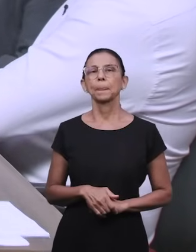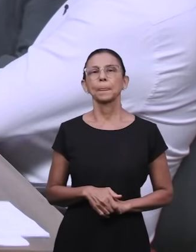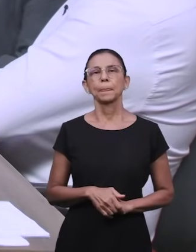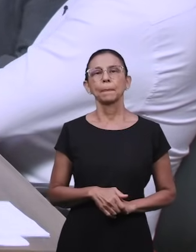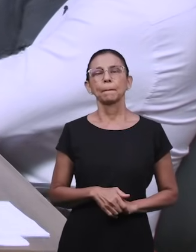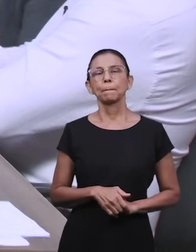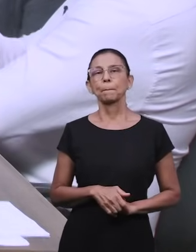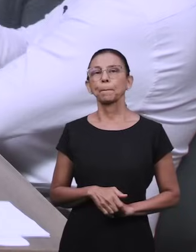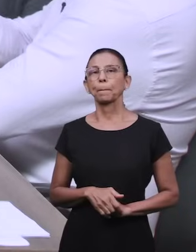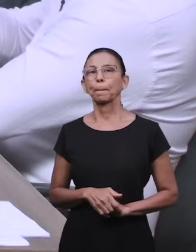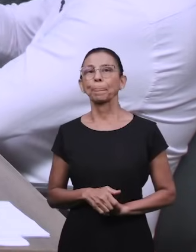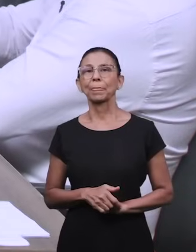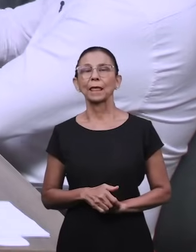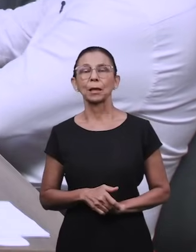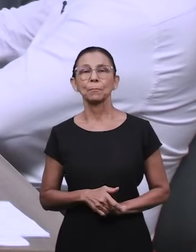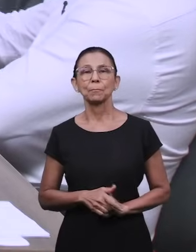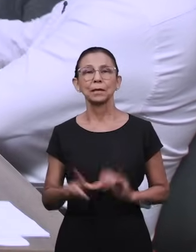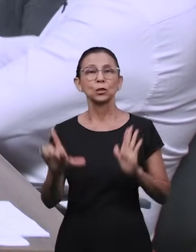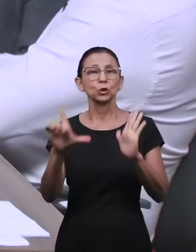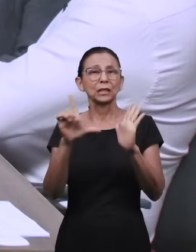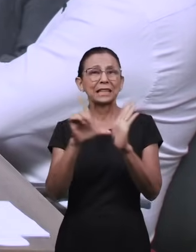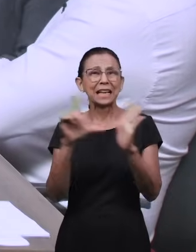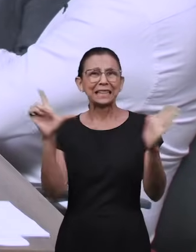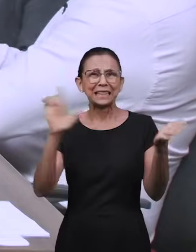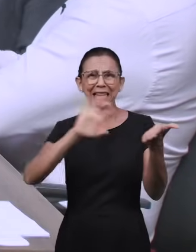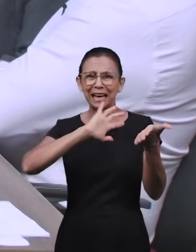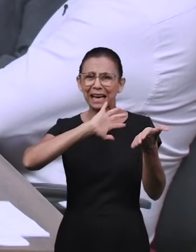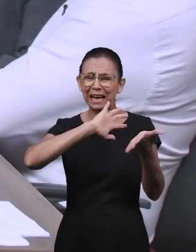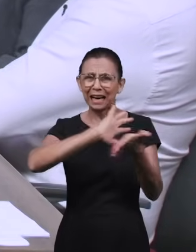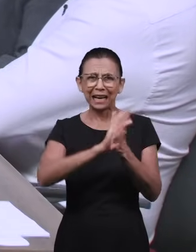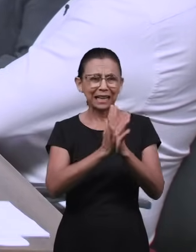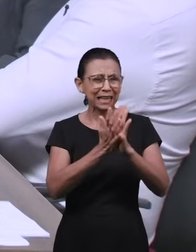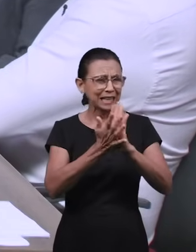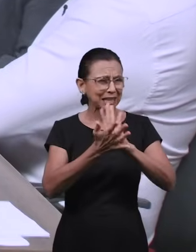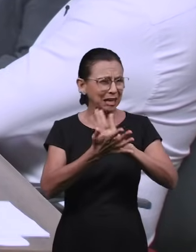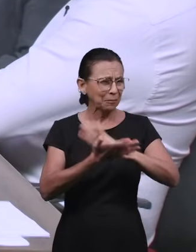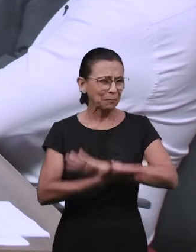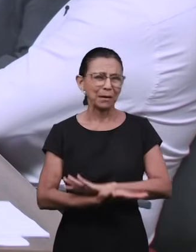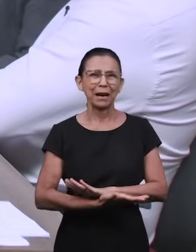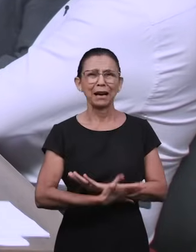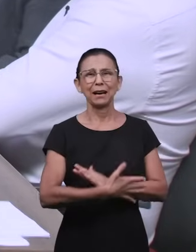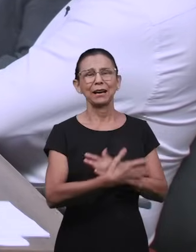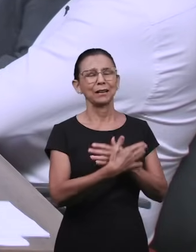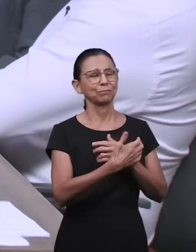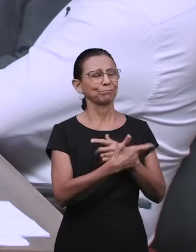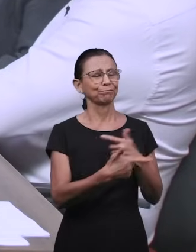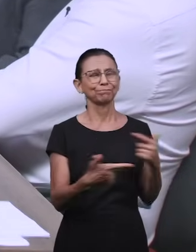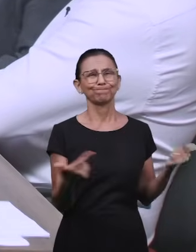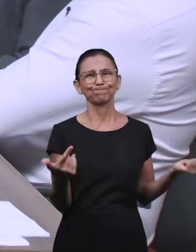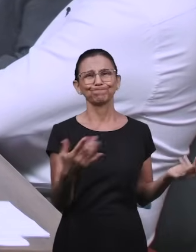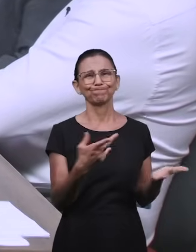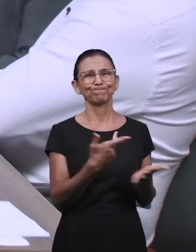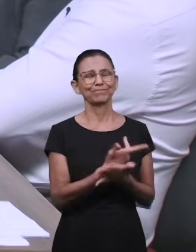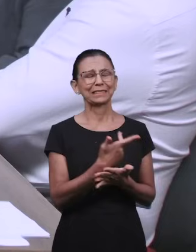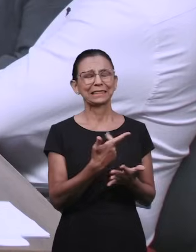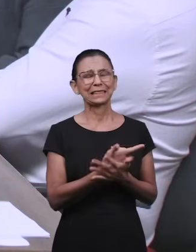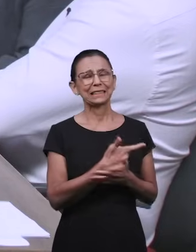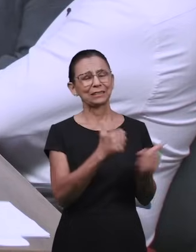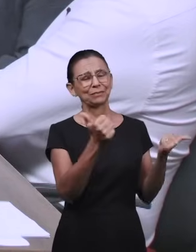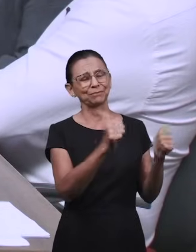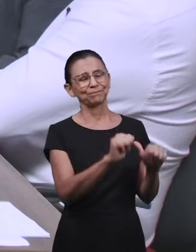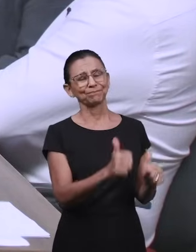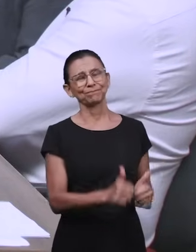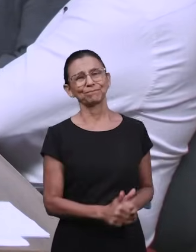de fato, de Lutero era disseminar o alcance que ele havia, né, tido com a palavra.